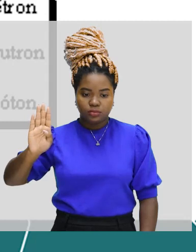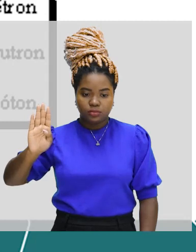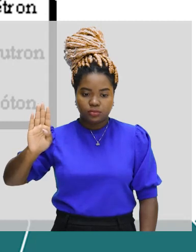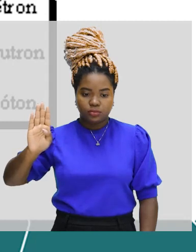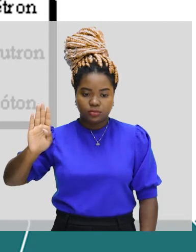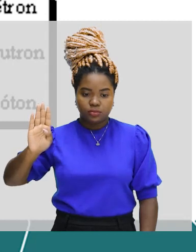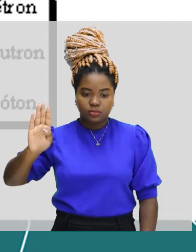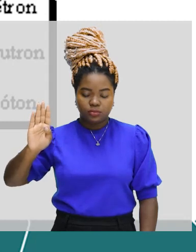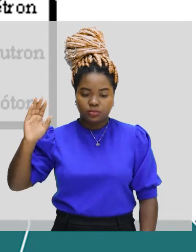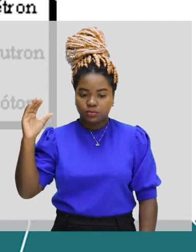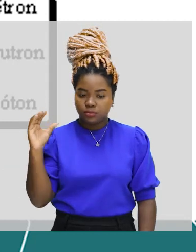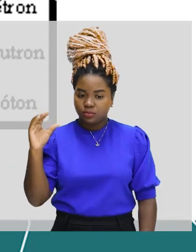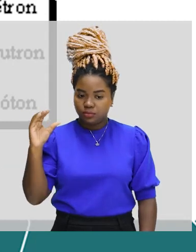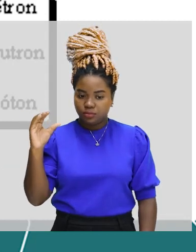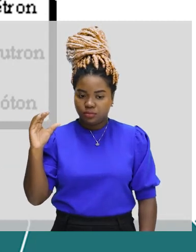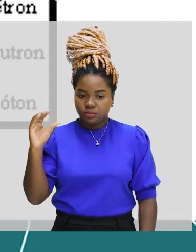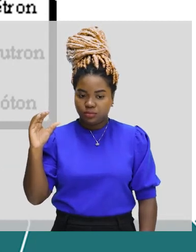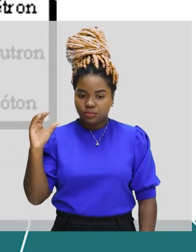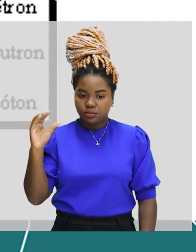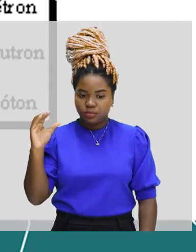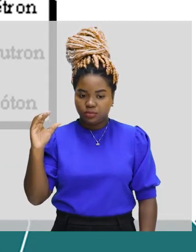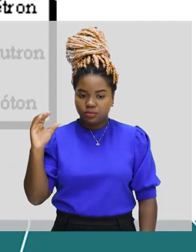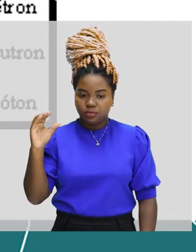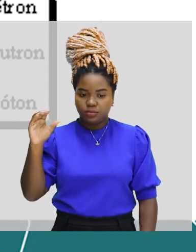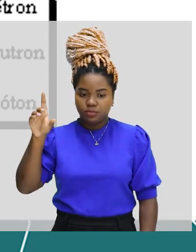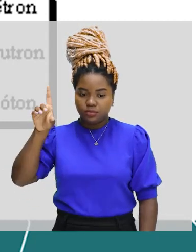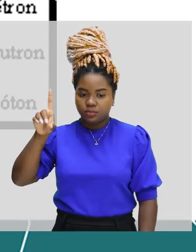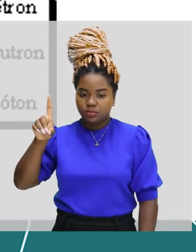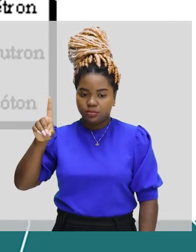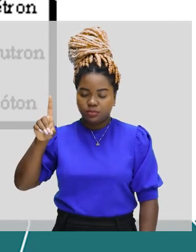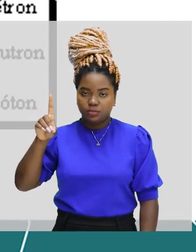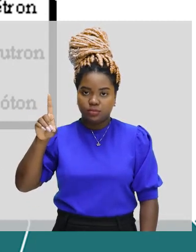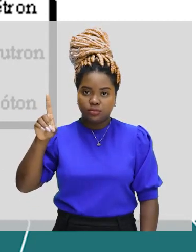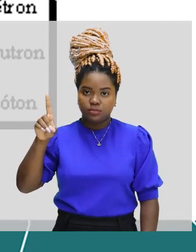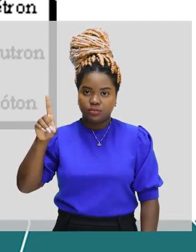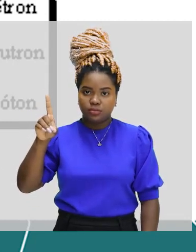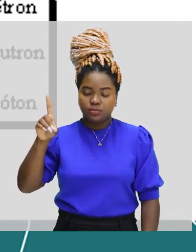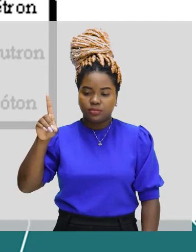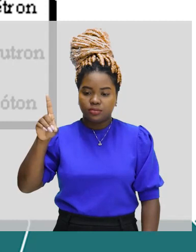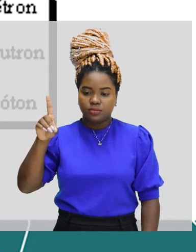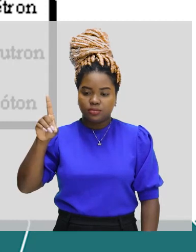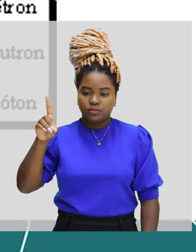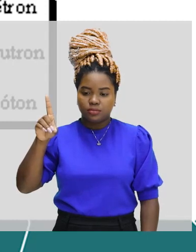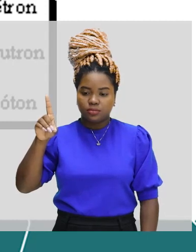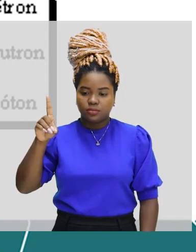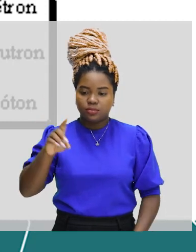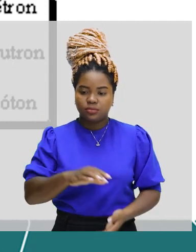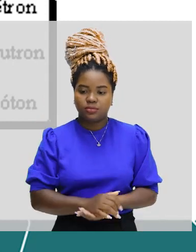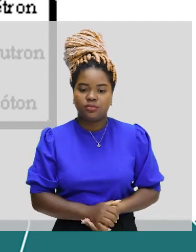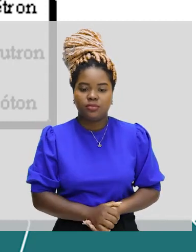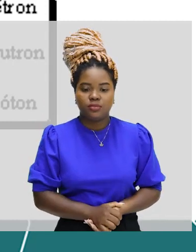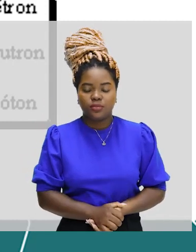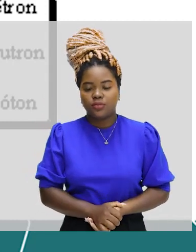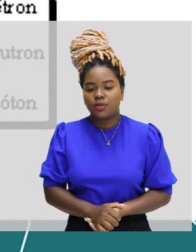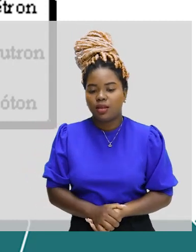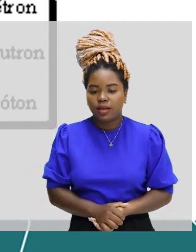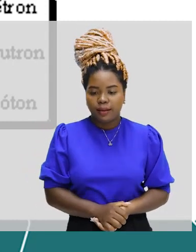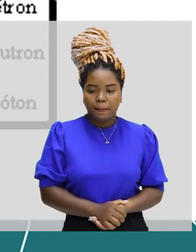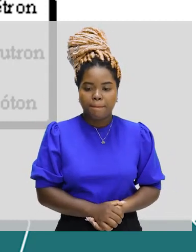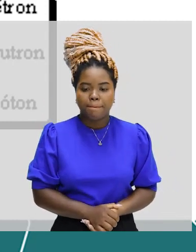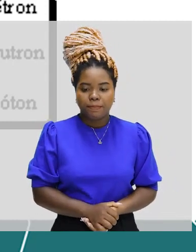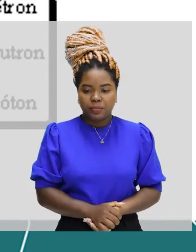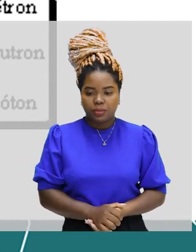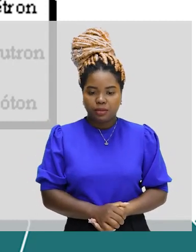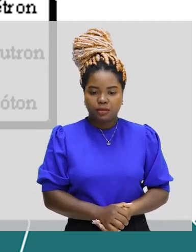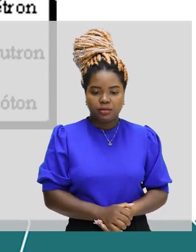partículas no núcleo, letra C, elétrons por camada e letra D, partículas na eletrosfera, tá certo?